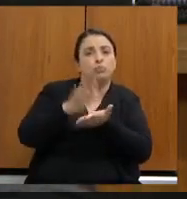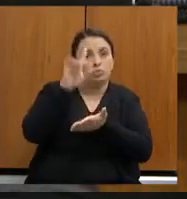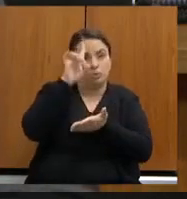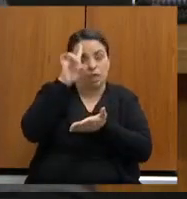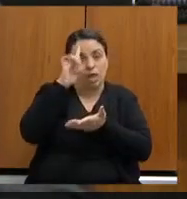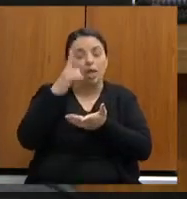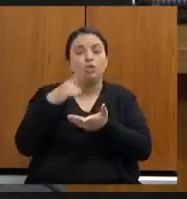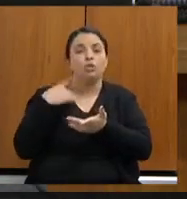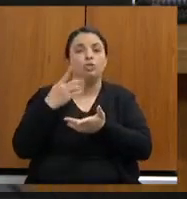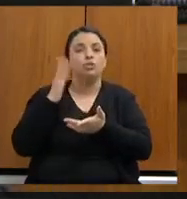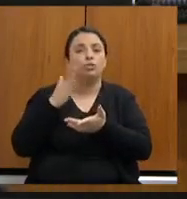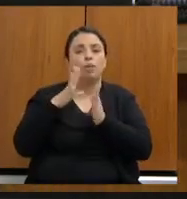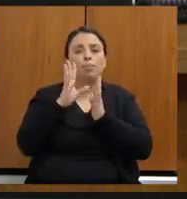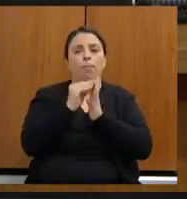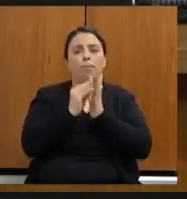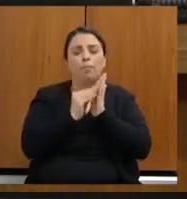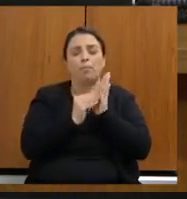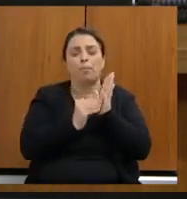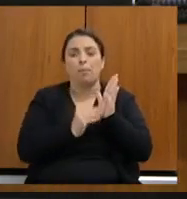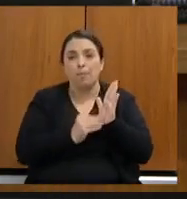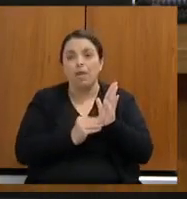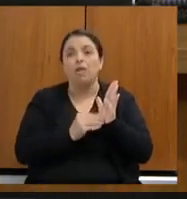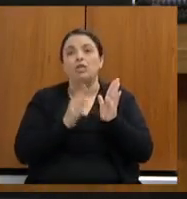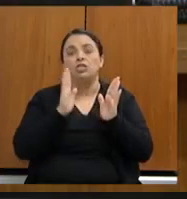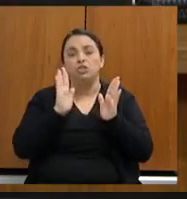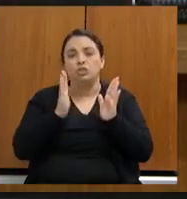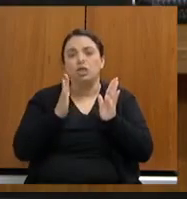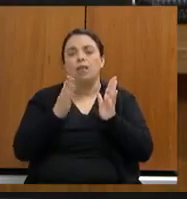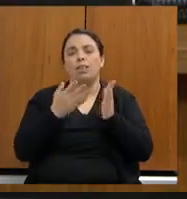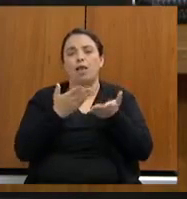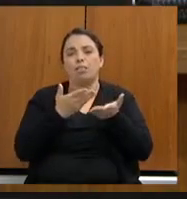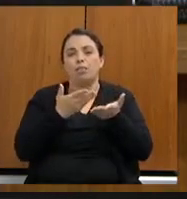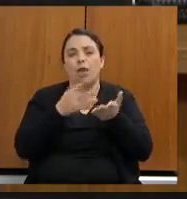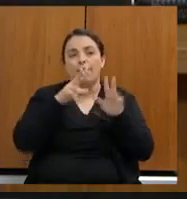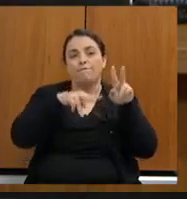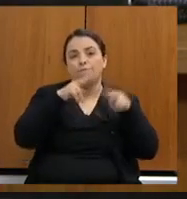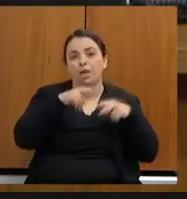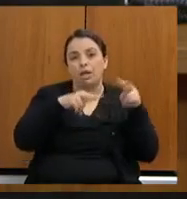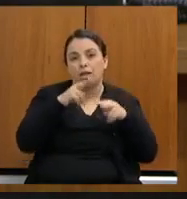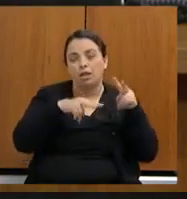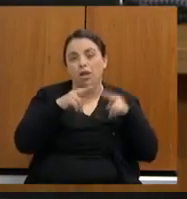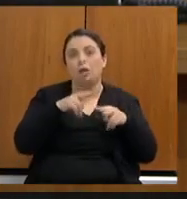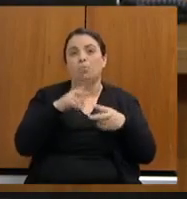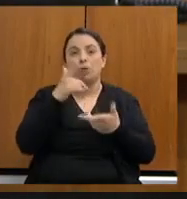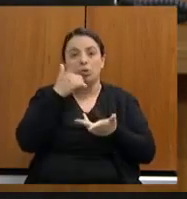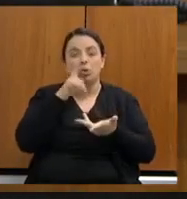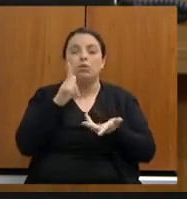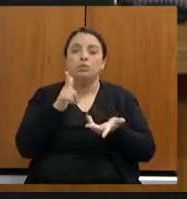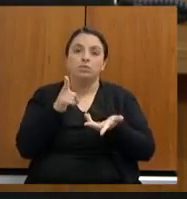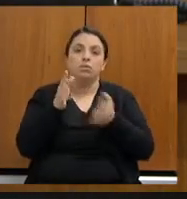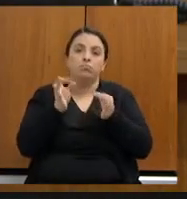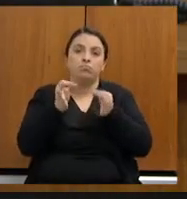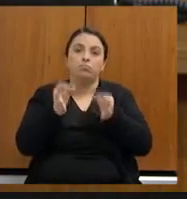e isso está em tratativa para que a gente possa conseguir aí a devida liberação